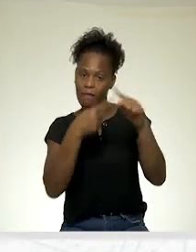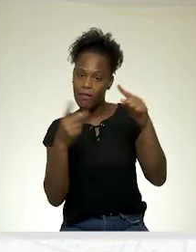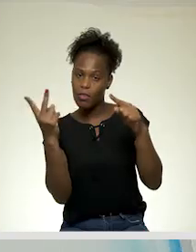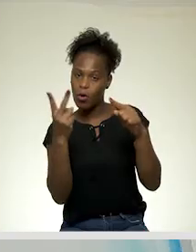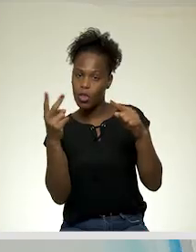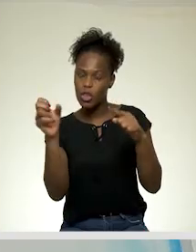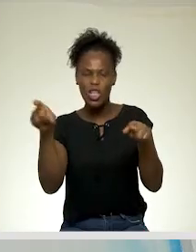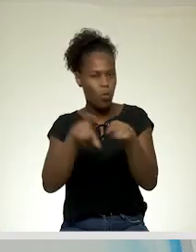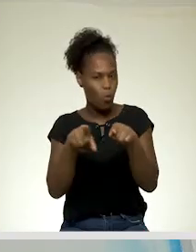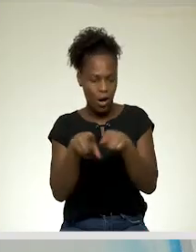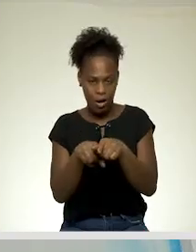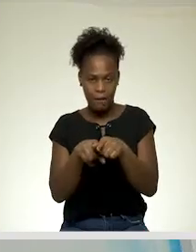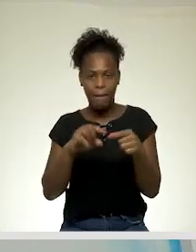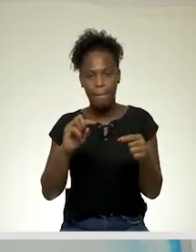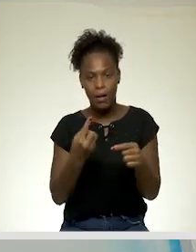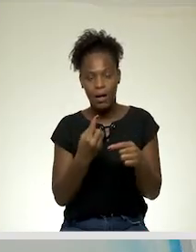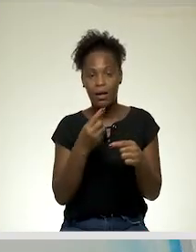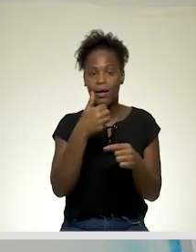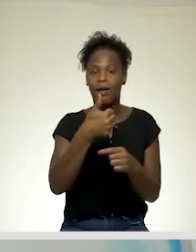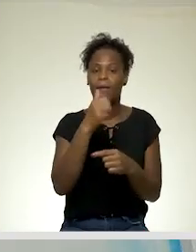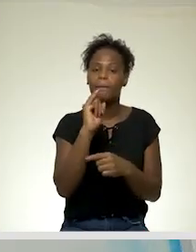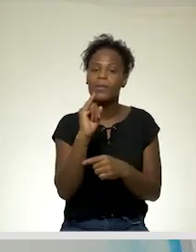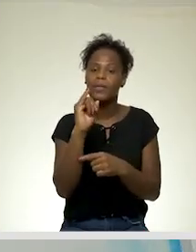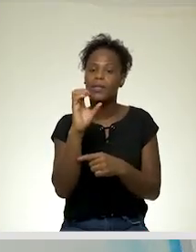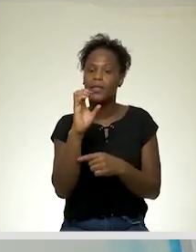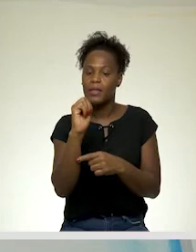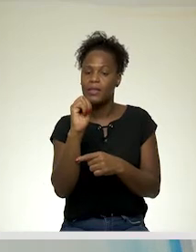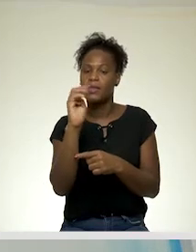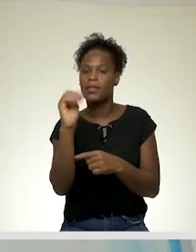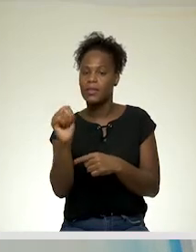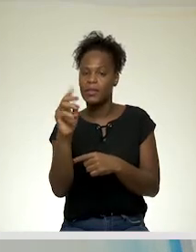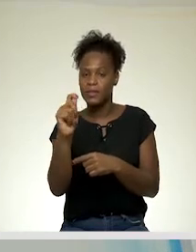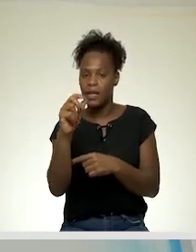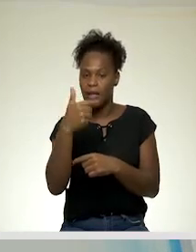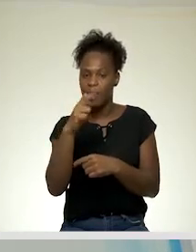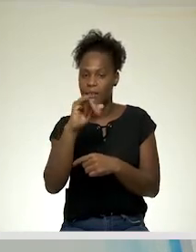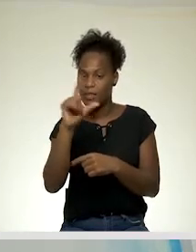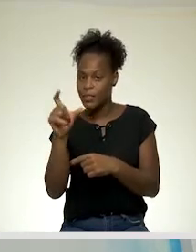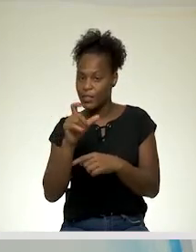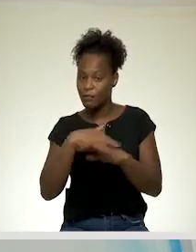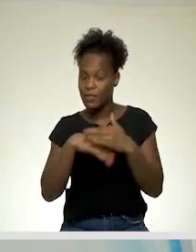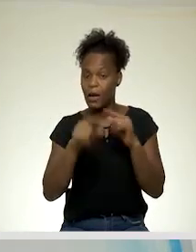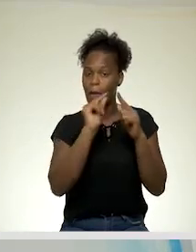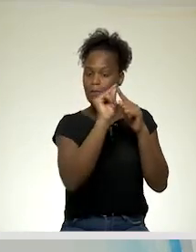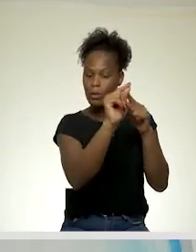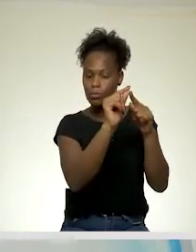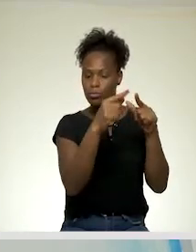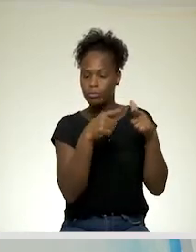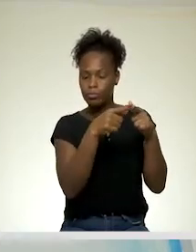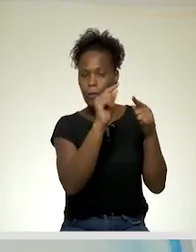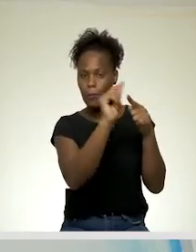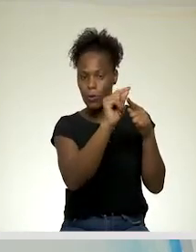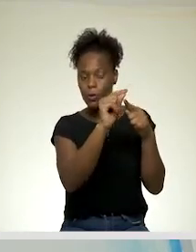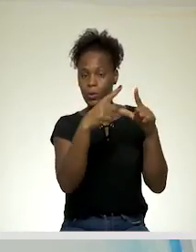iguais. Ou seja, para tirar a bissetriz, nós vamos no vértice do triângulo e dividir